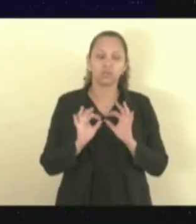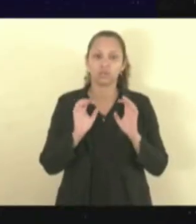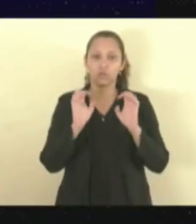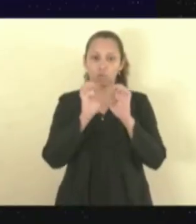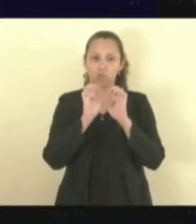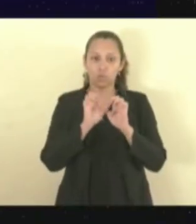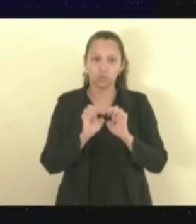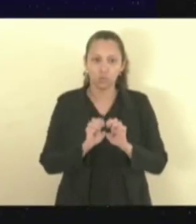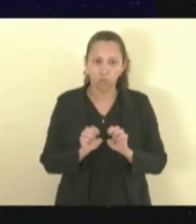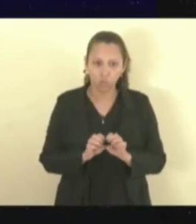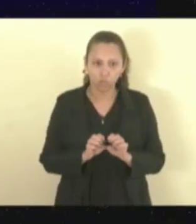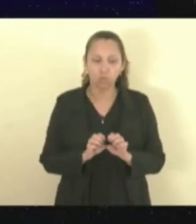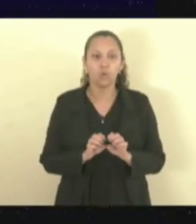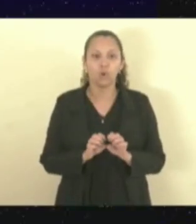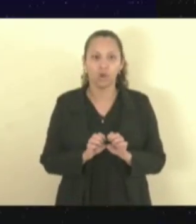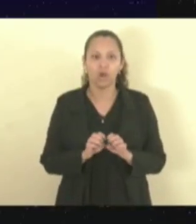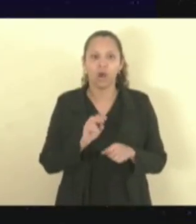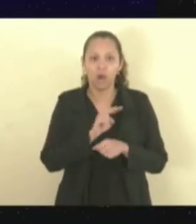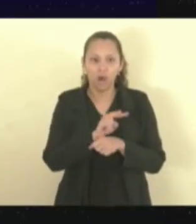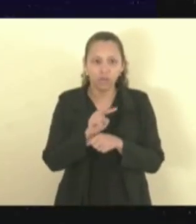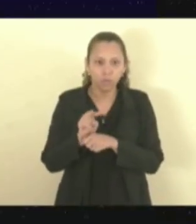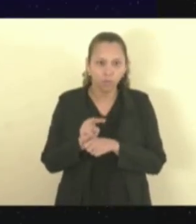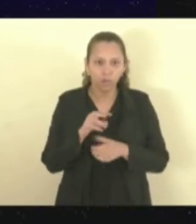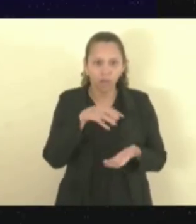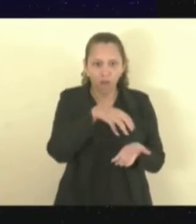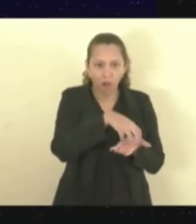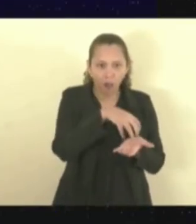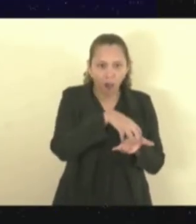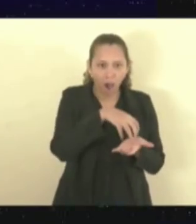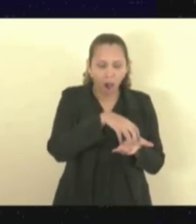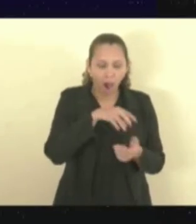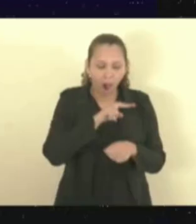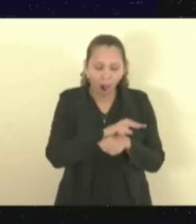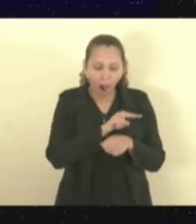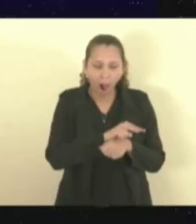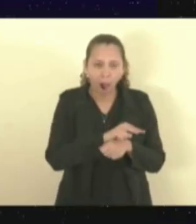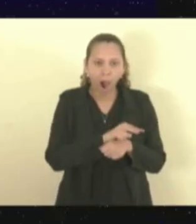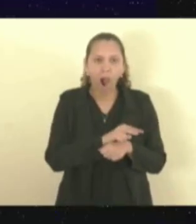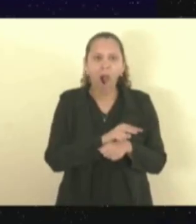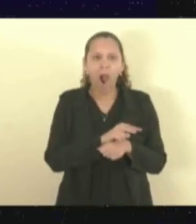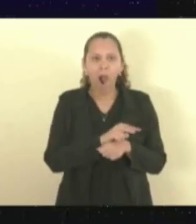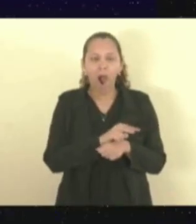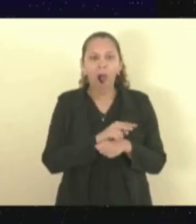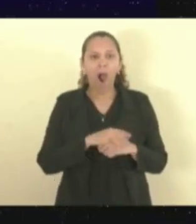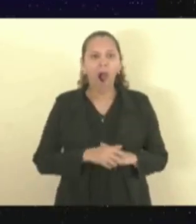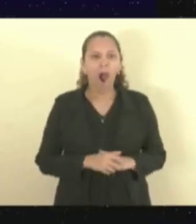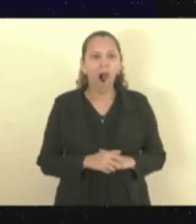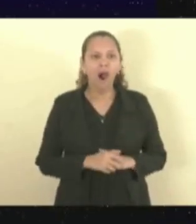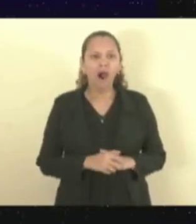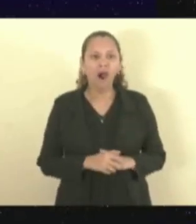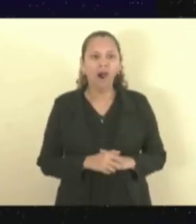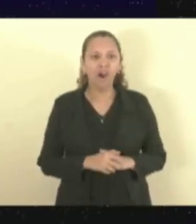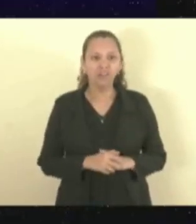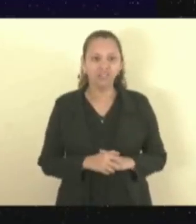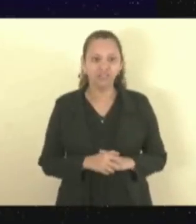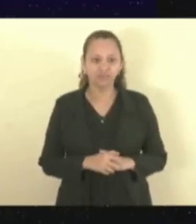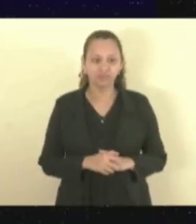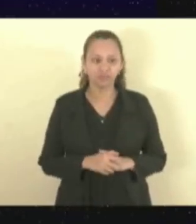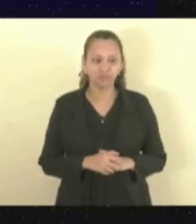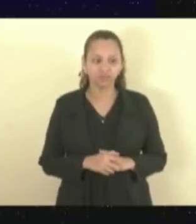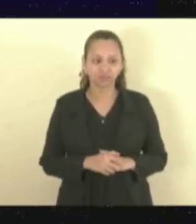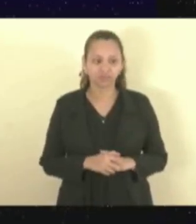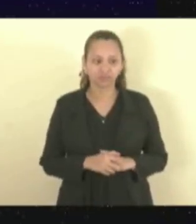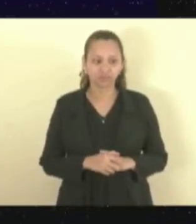infraestrutura no entorno da unidade de conservação. Isso sempre vai acontecer, mas as zonas de amortecimento servem para isso, para você, de certo modo,